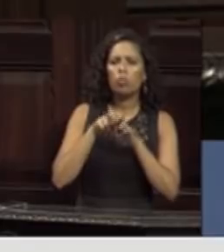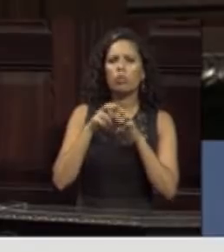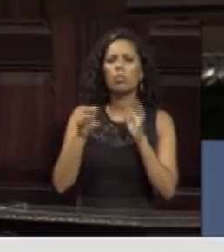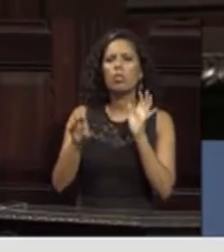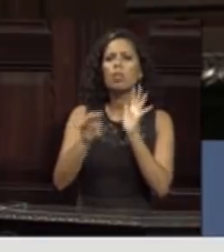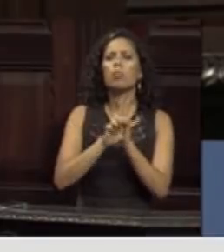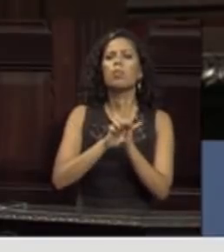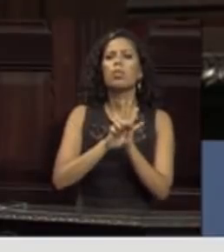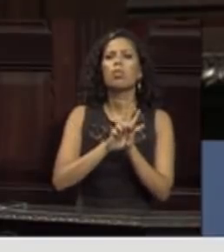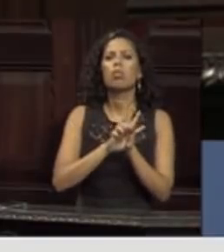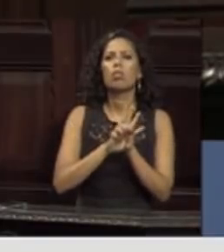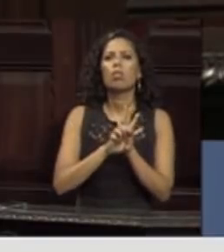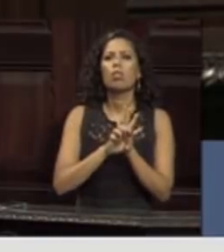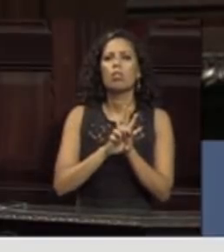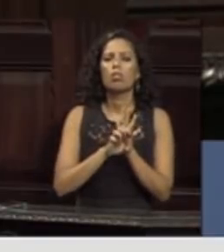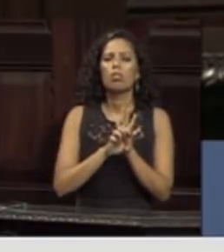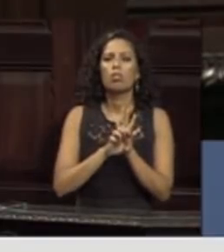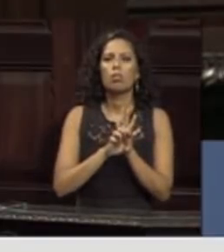é